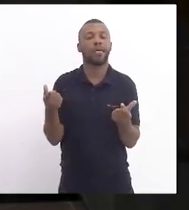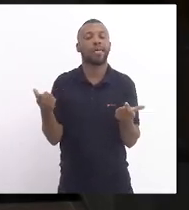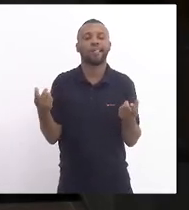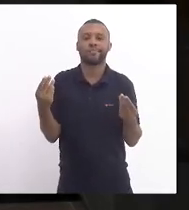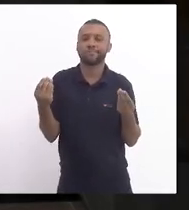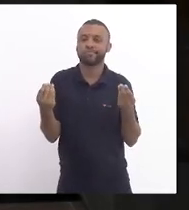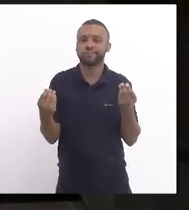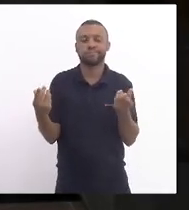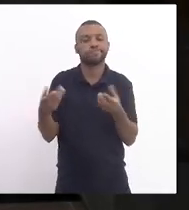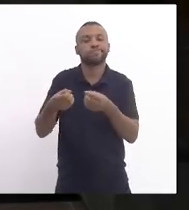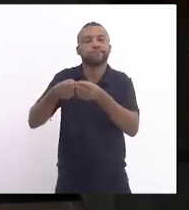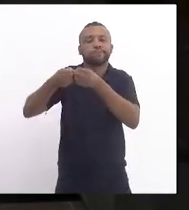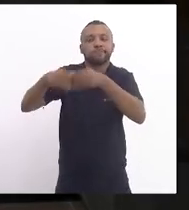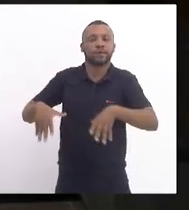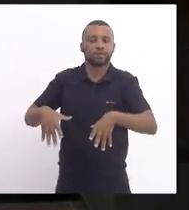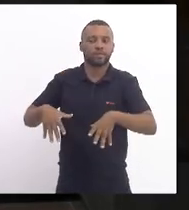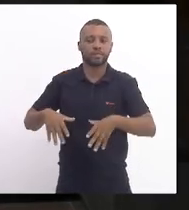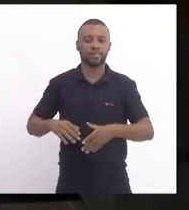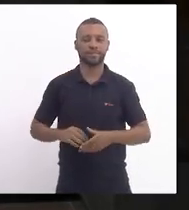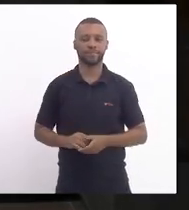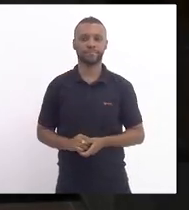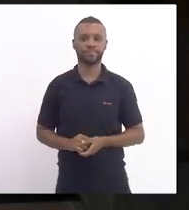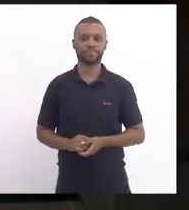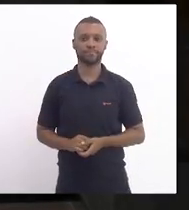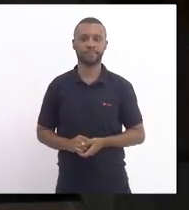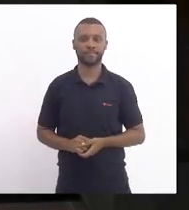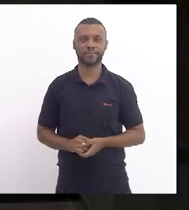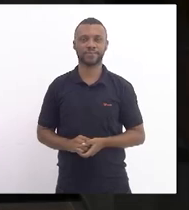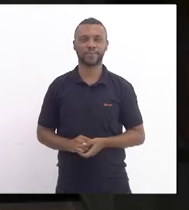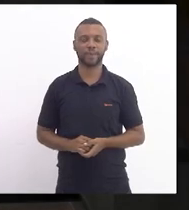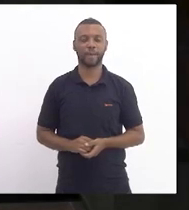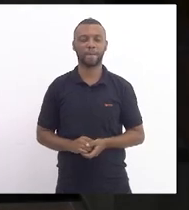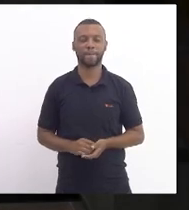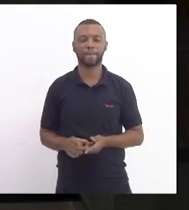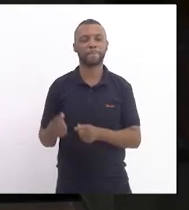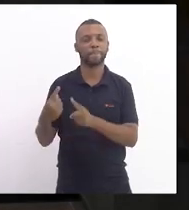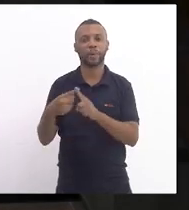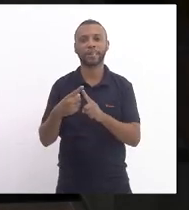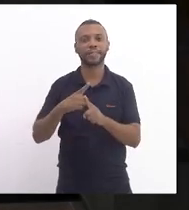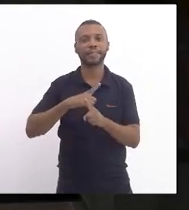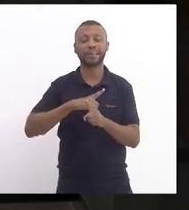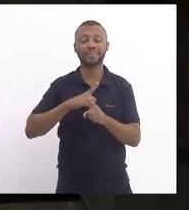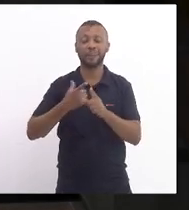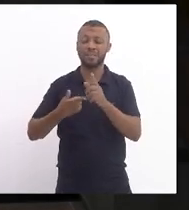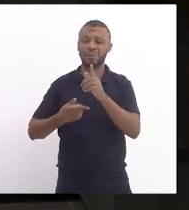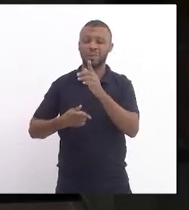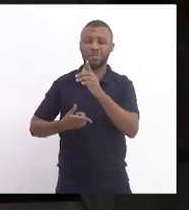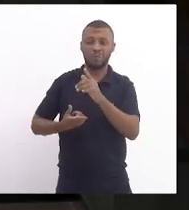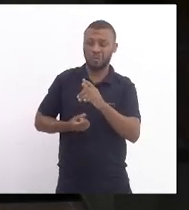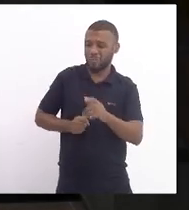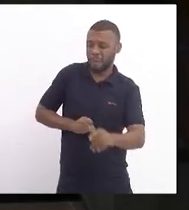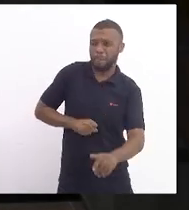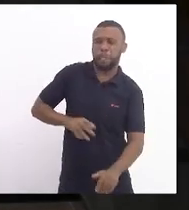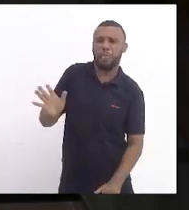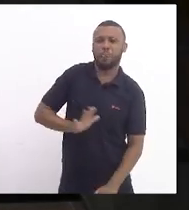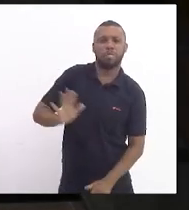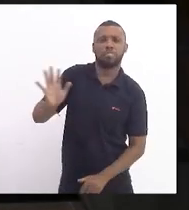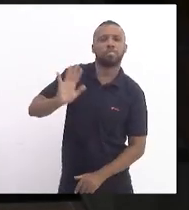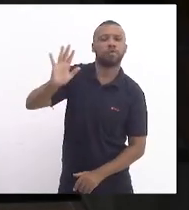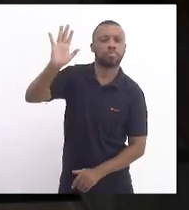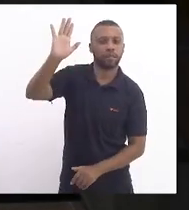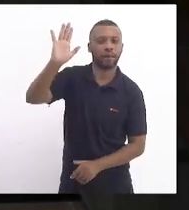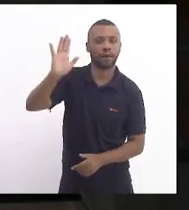profundamente prejudicado porque a uma disparada de preços